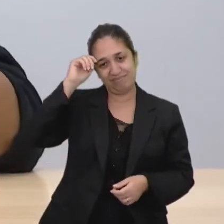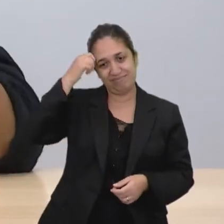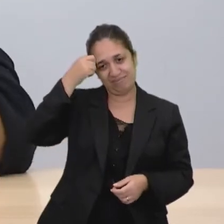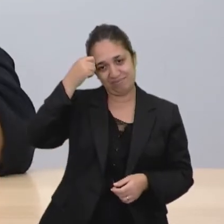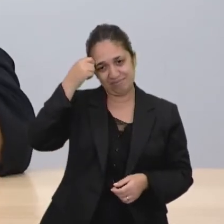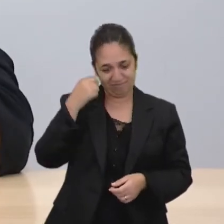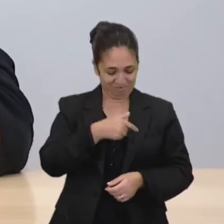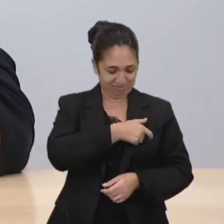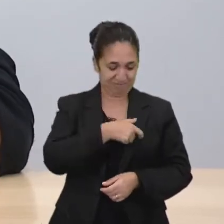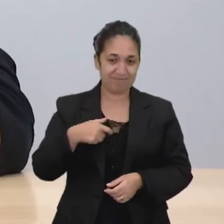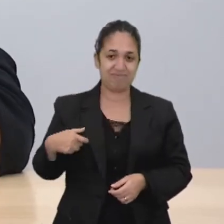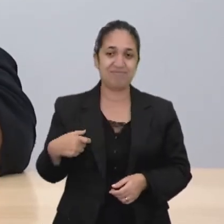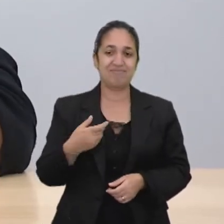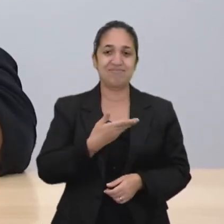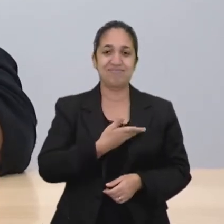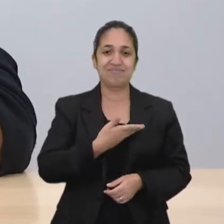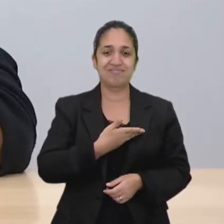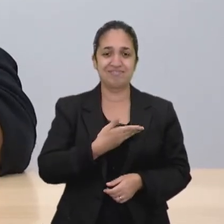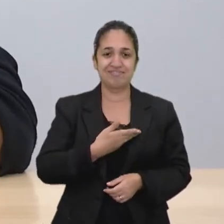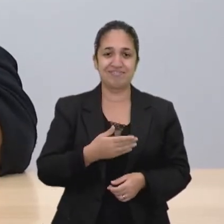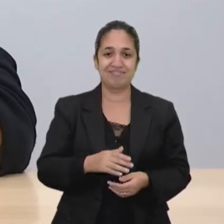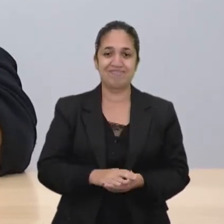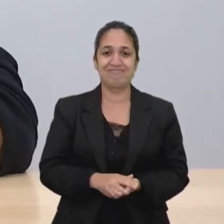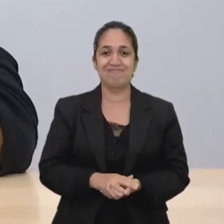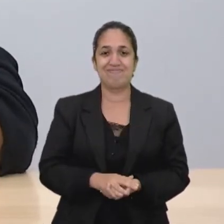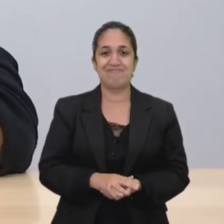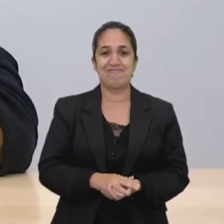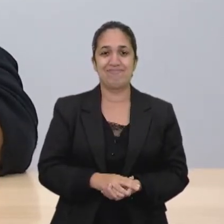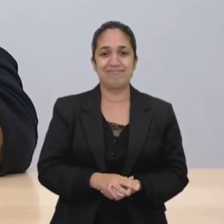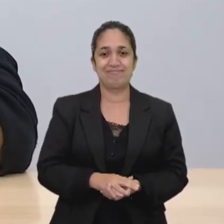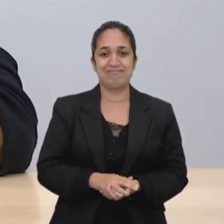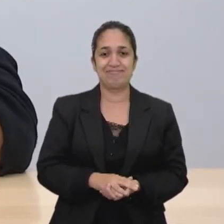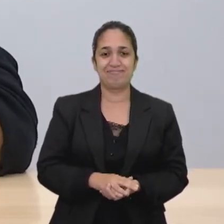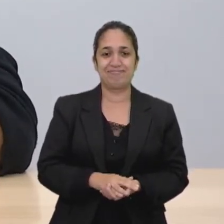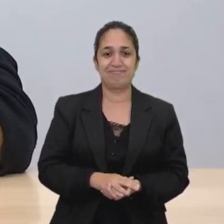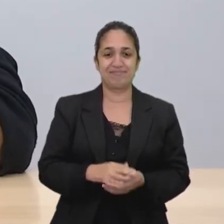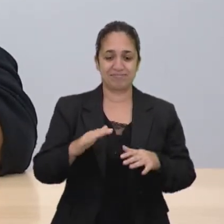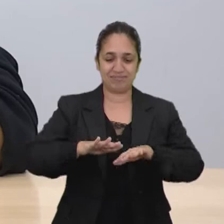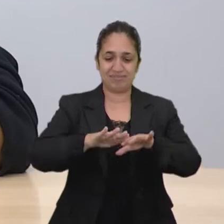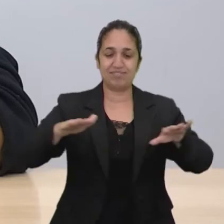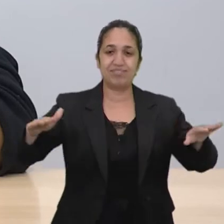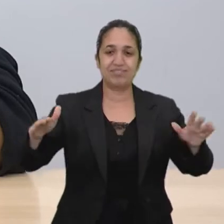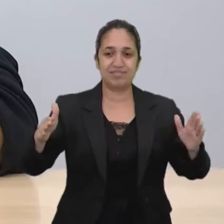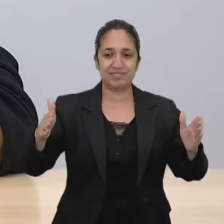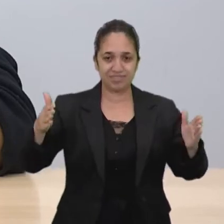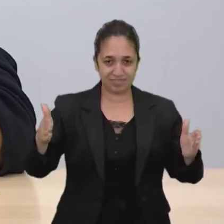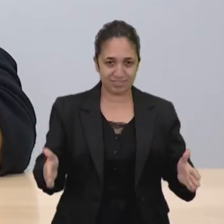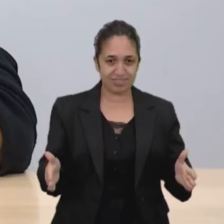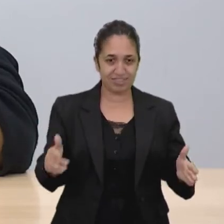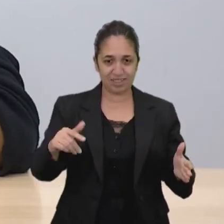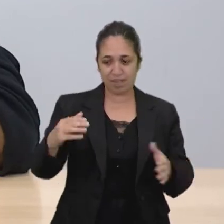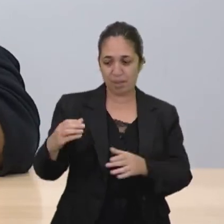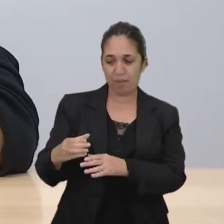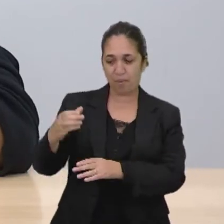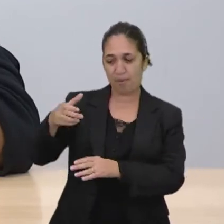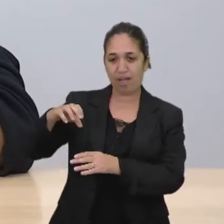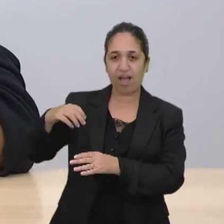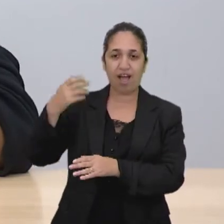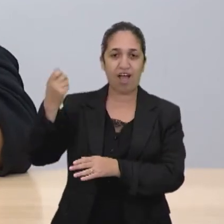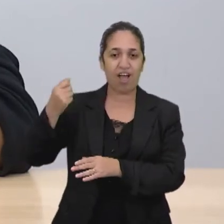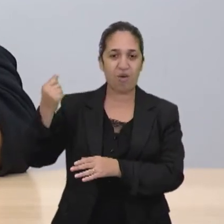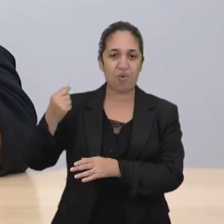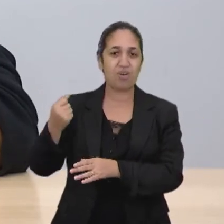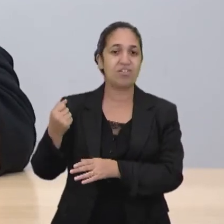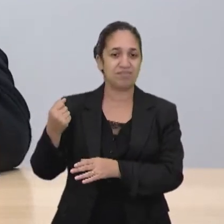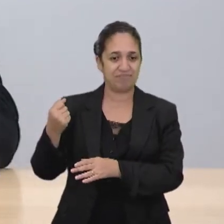a inscrição Friends, estou diante de uma bancada com a minha garrafa de água aqui branca